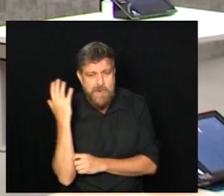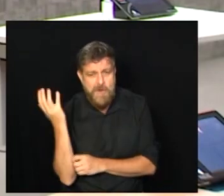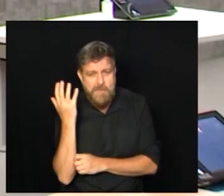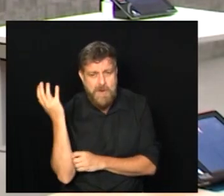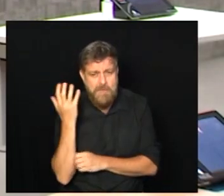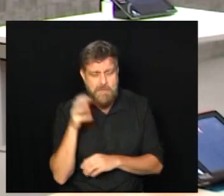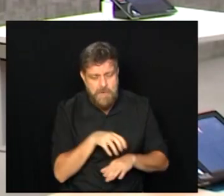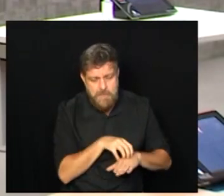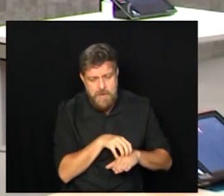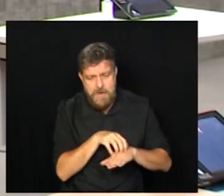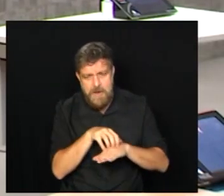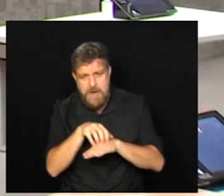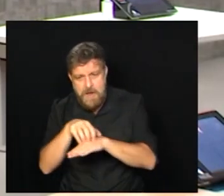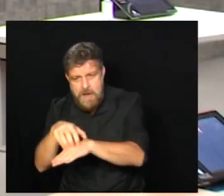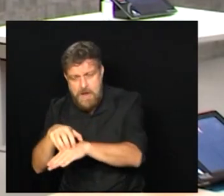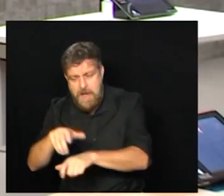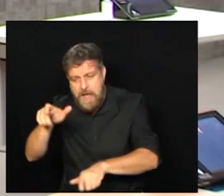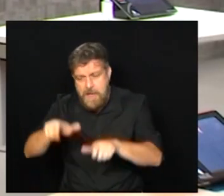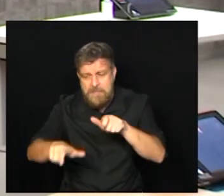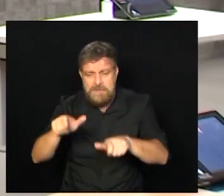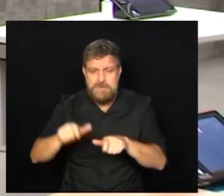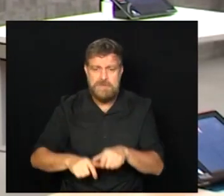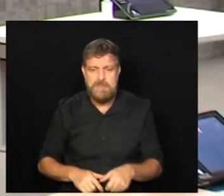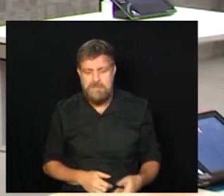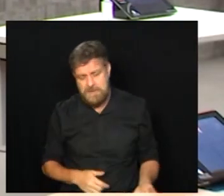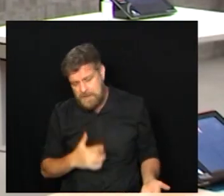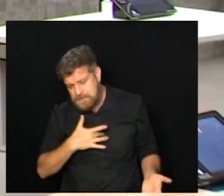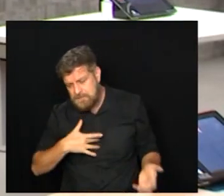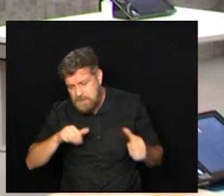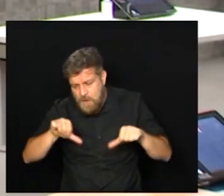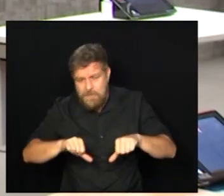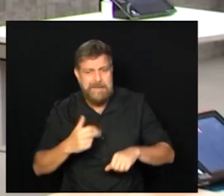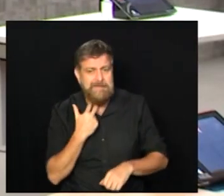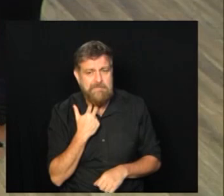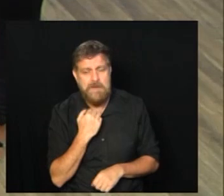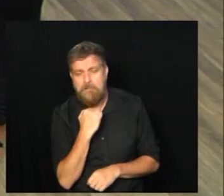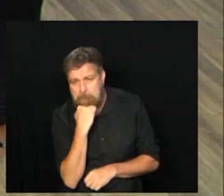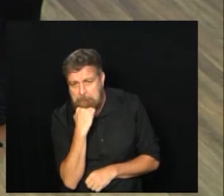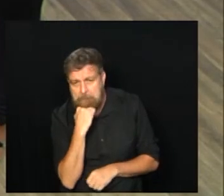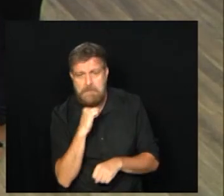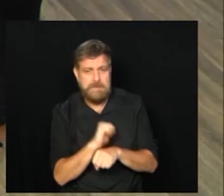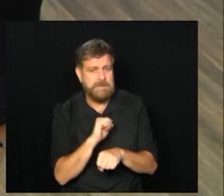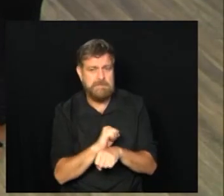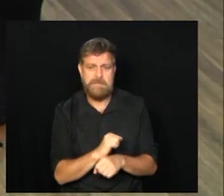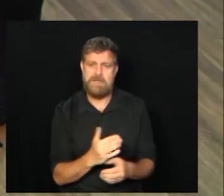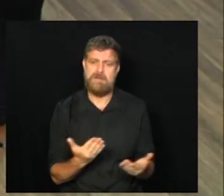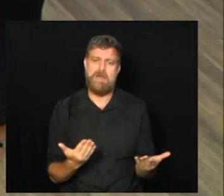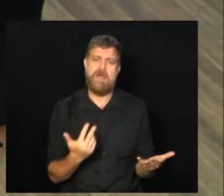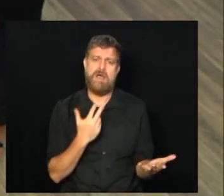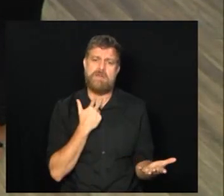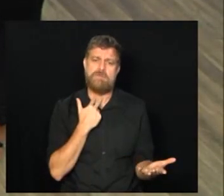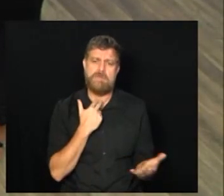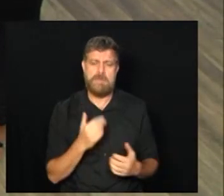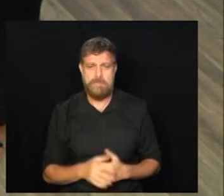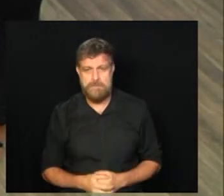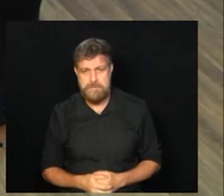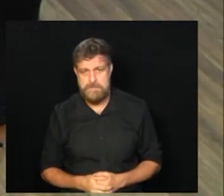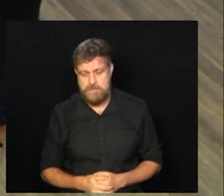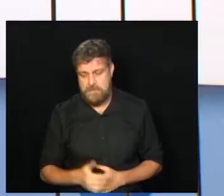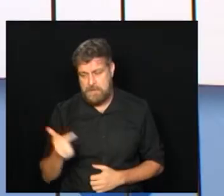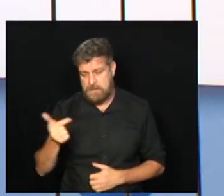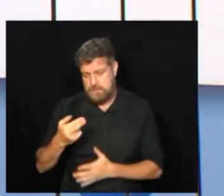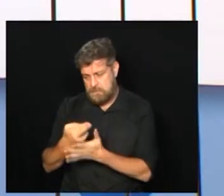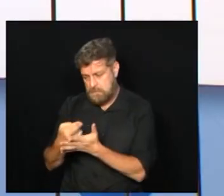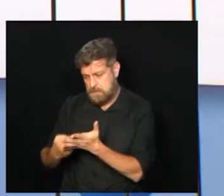transporte da pessoa com problema de saúde, não tem condições de ficar esperando. O segundo requerimento, que é de número